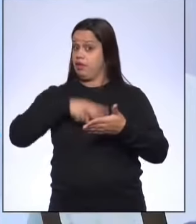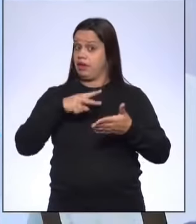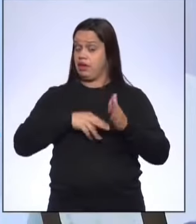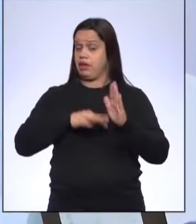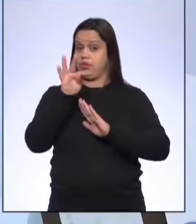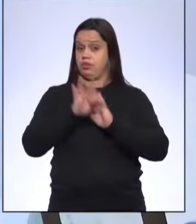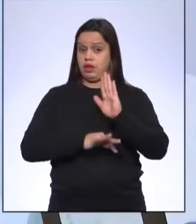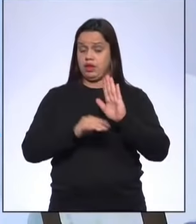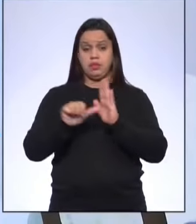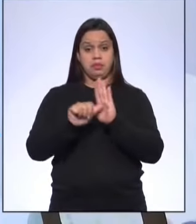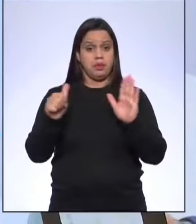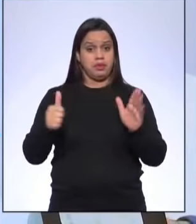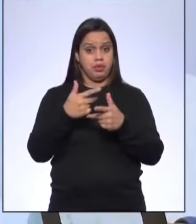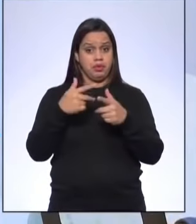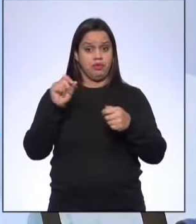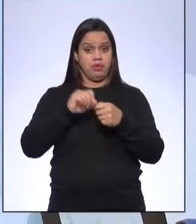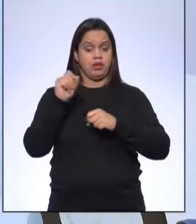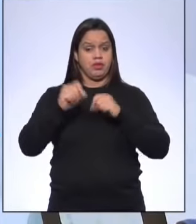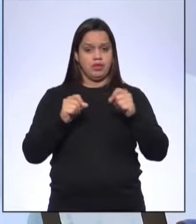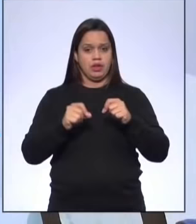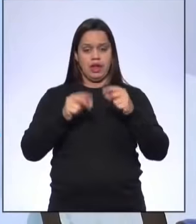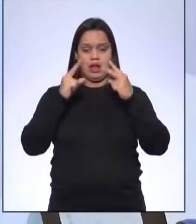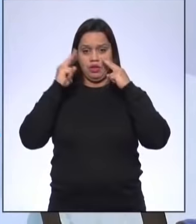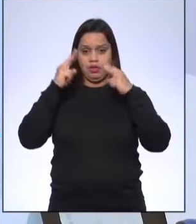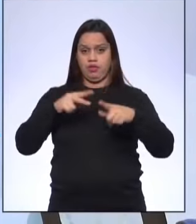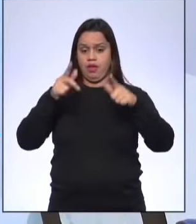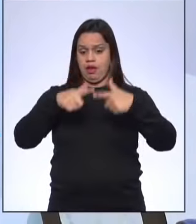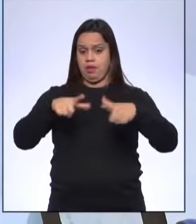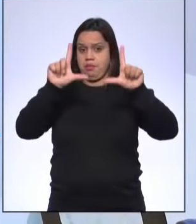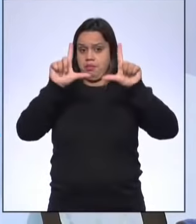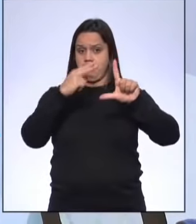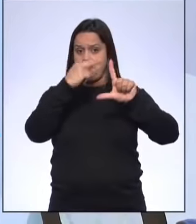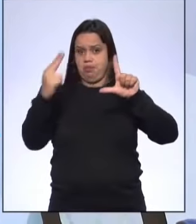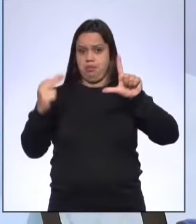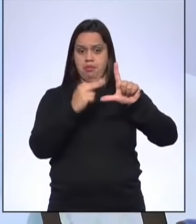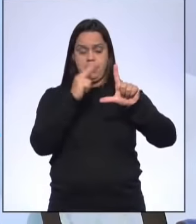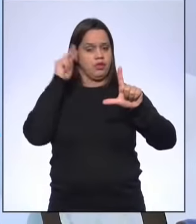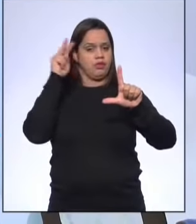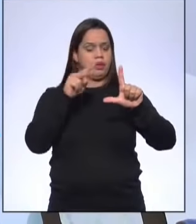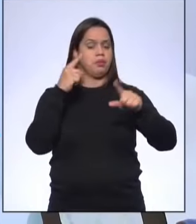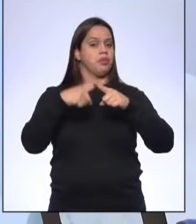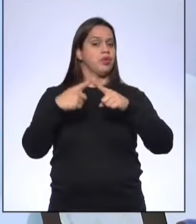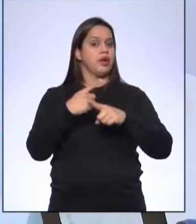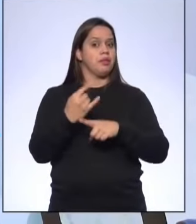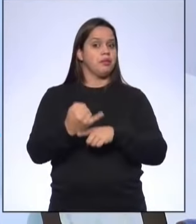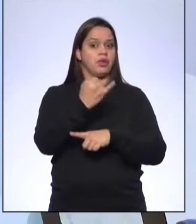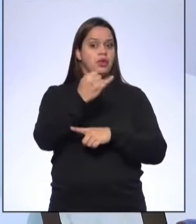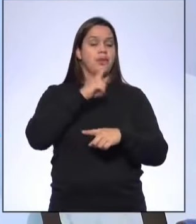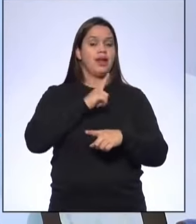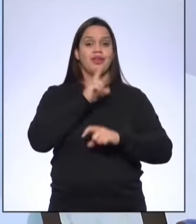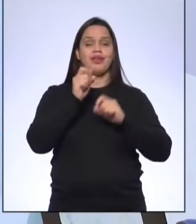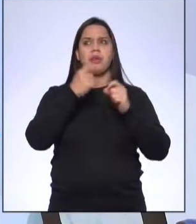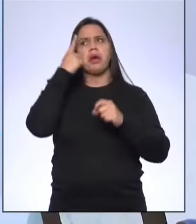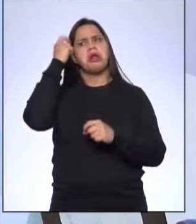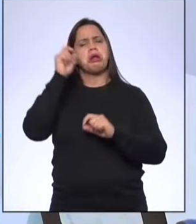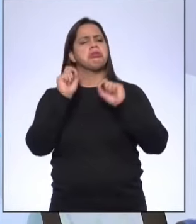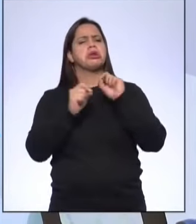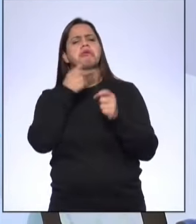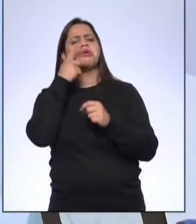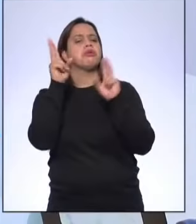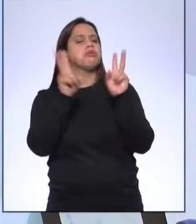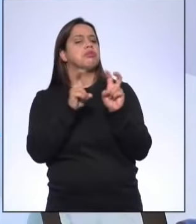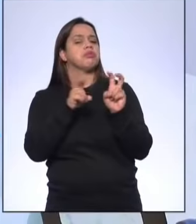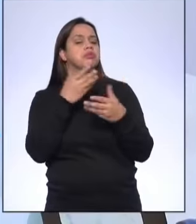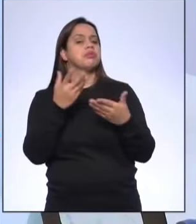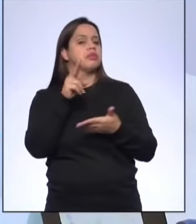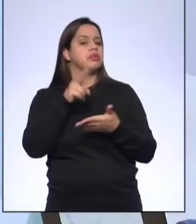primeira coisa que a gente faz a gente faz a leitura da imagem muito importante para que para você ter uma ideia de qual vai ser o assunto